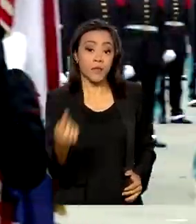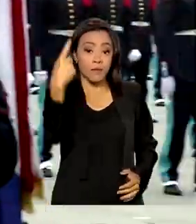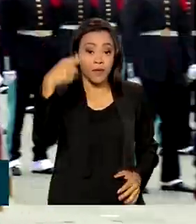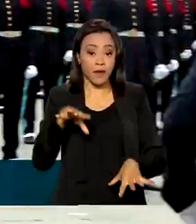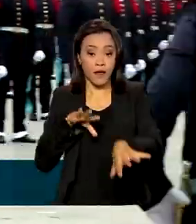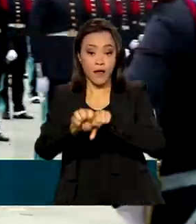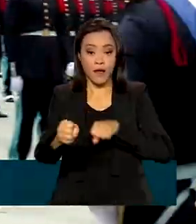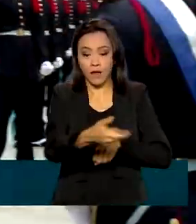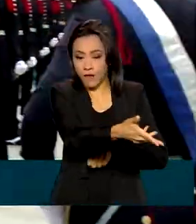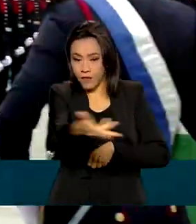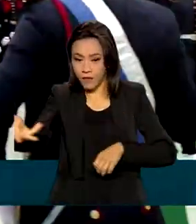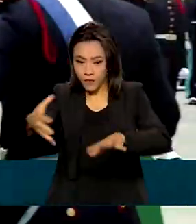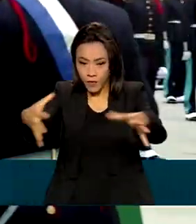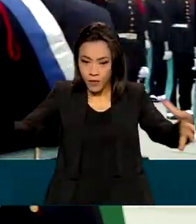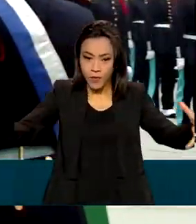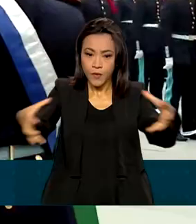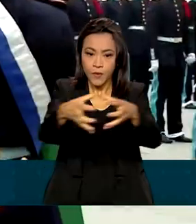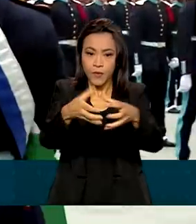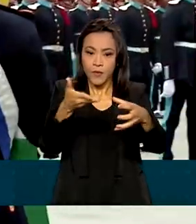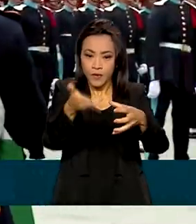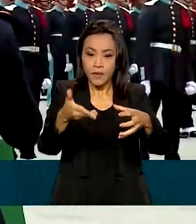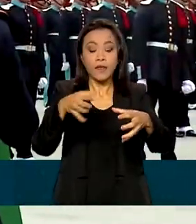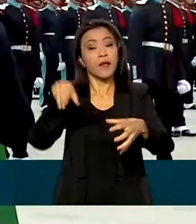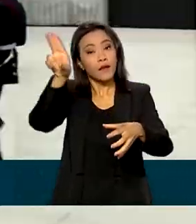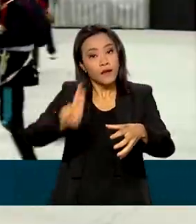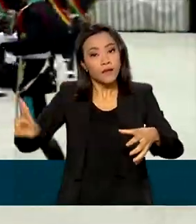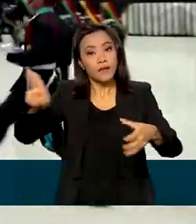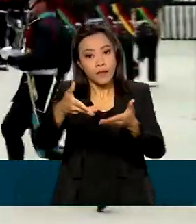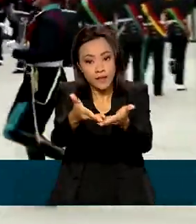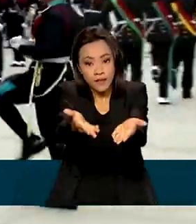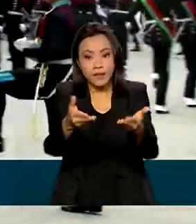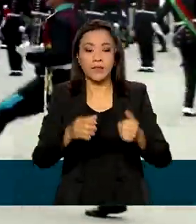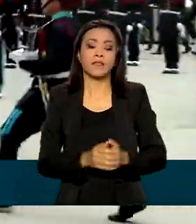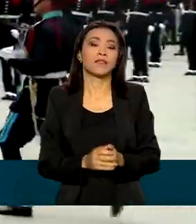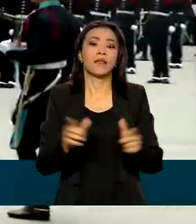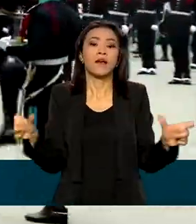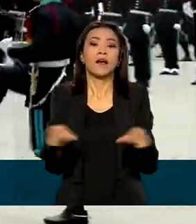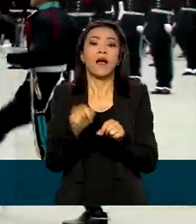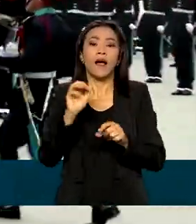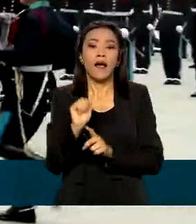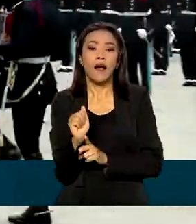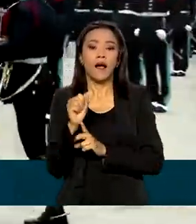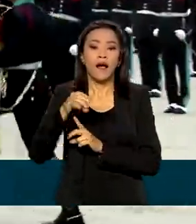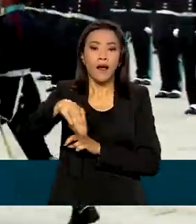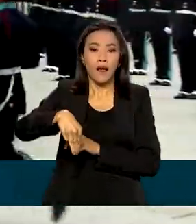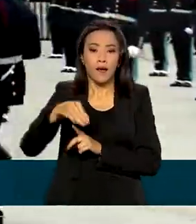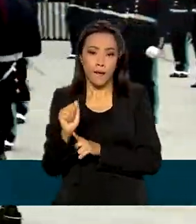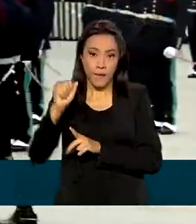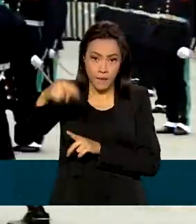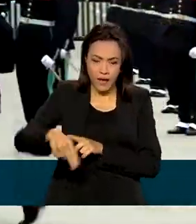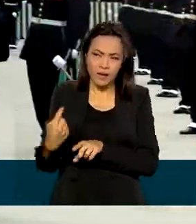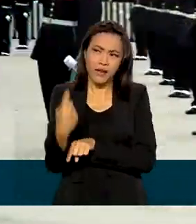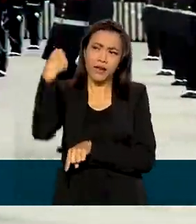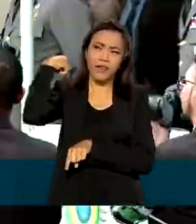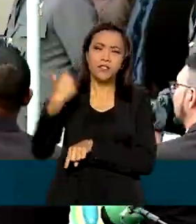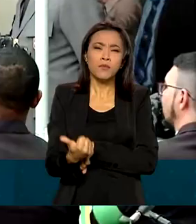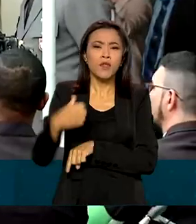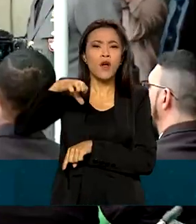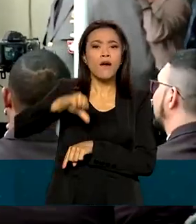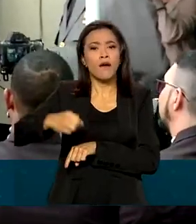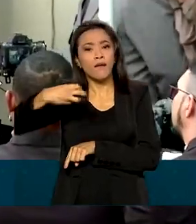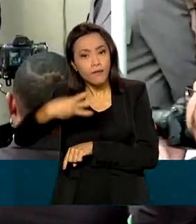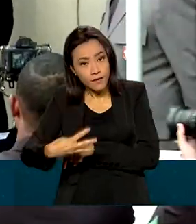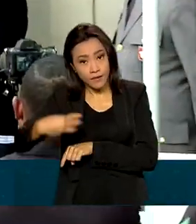na Academia Militar das Agulhas Negras, a AMAN. A tradição existe desde 1932.